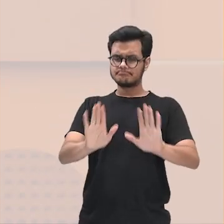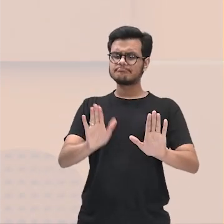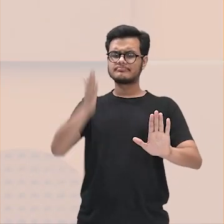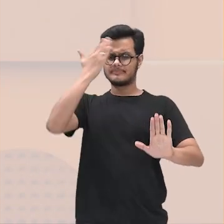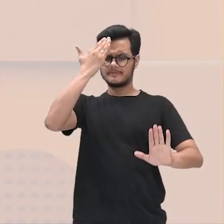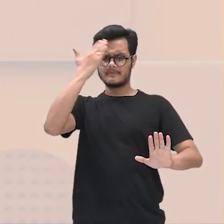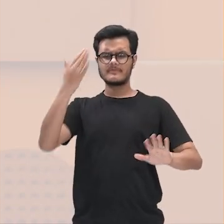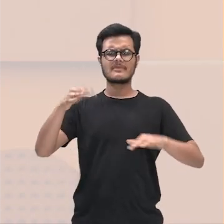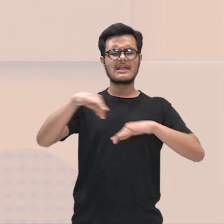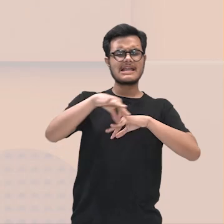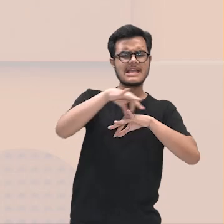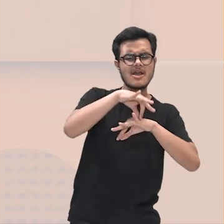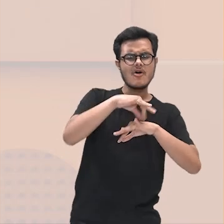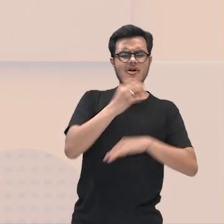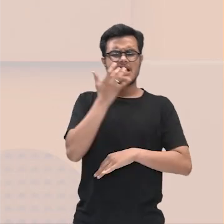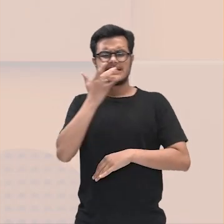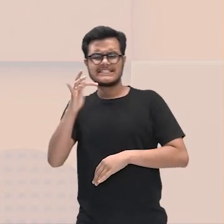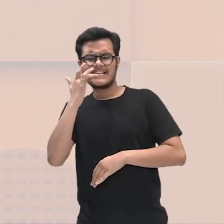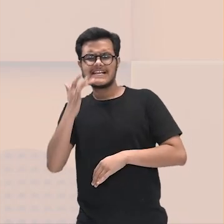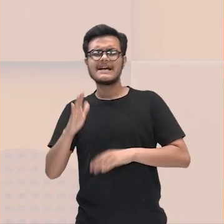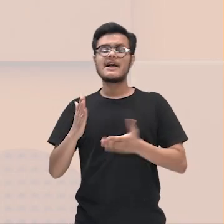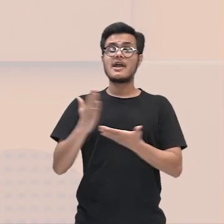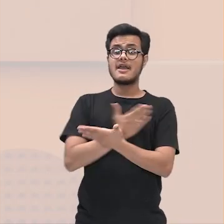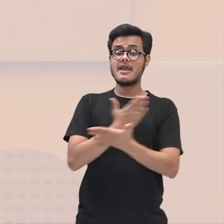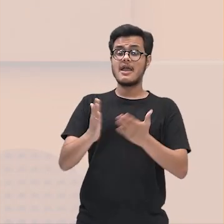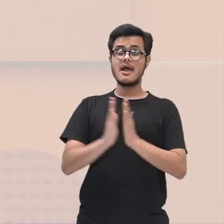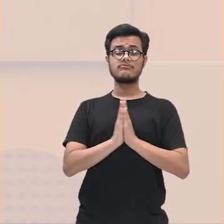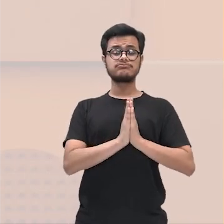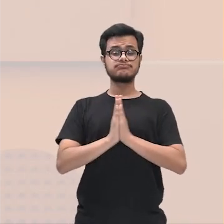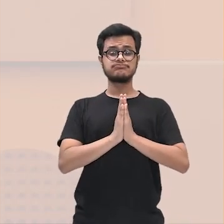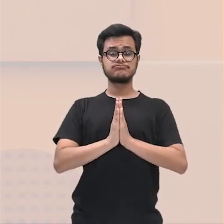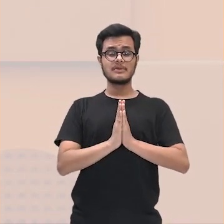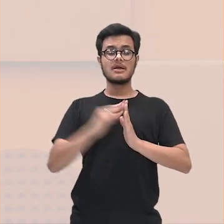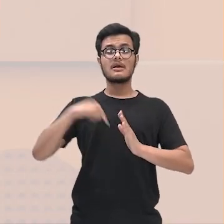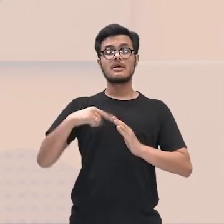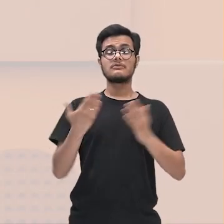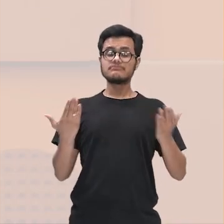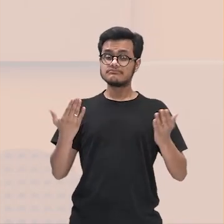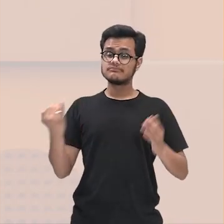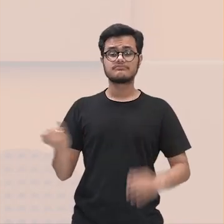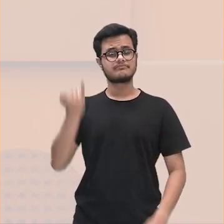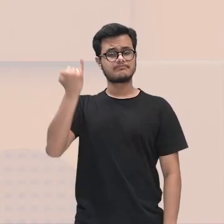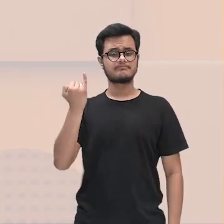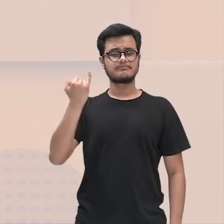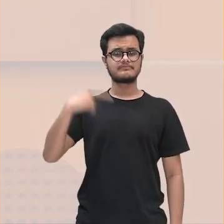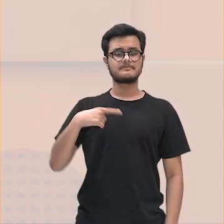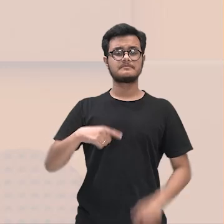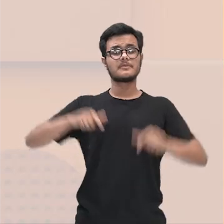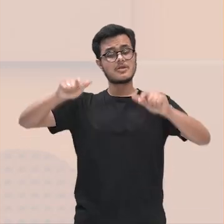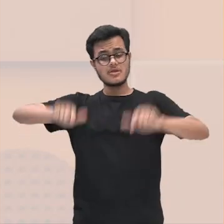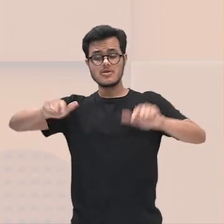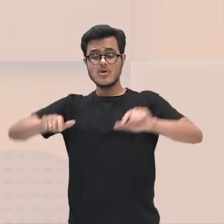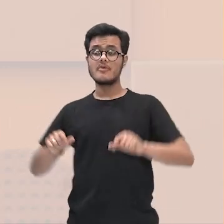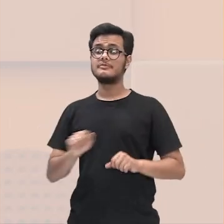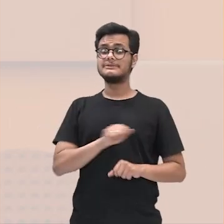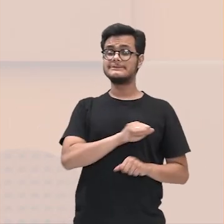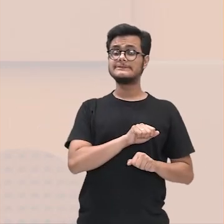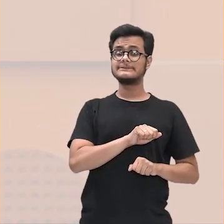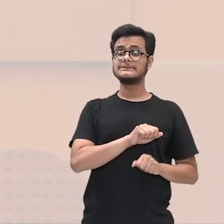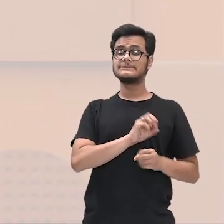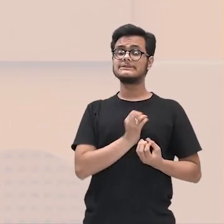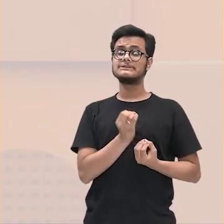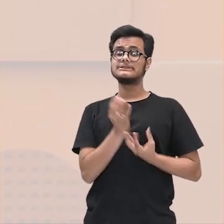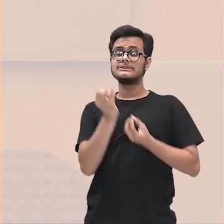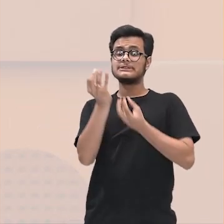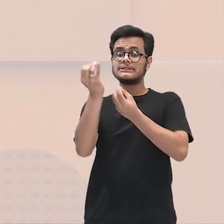joias e das imagens religiosas produzidas pelos bizantinos, eram exportados para o Ocidente, gerando